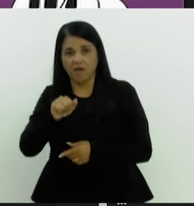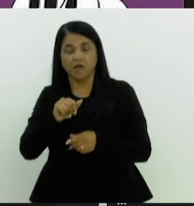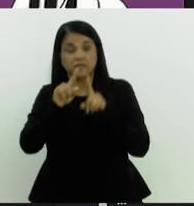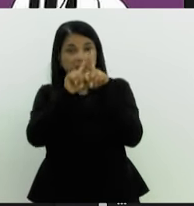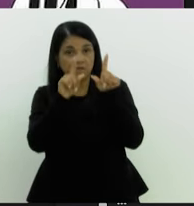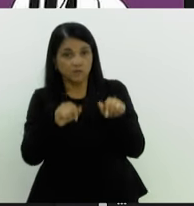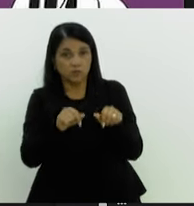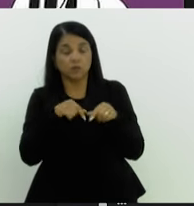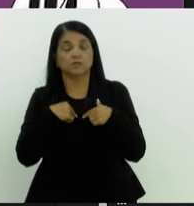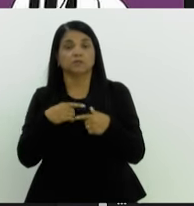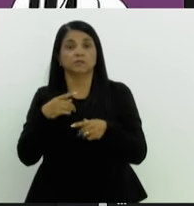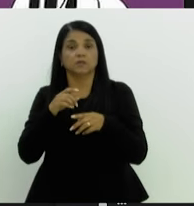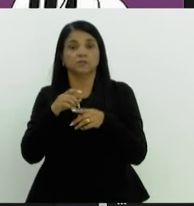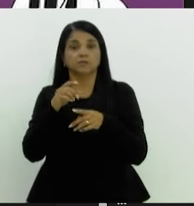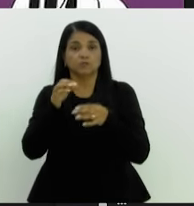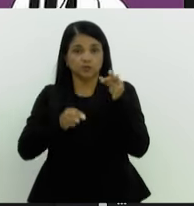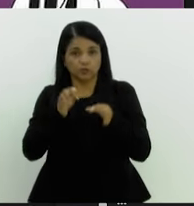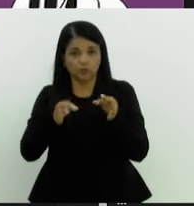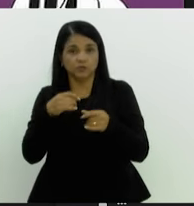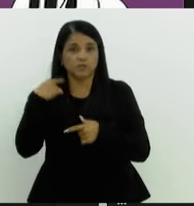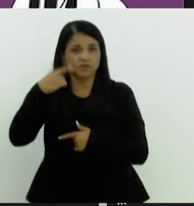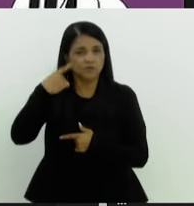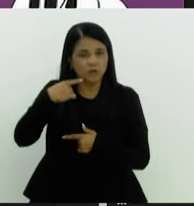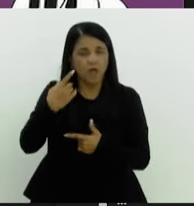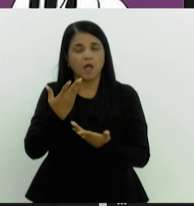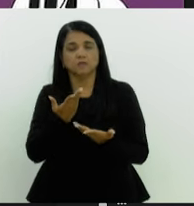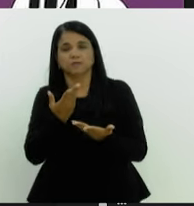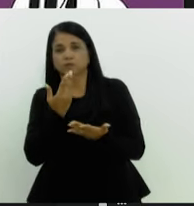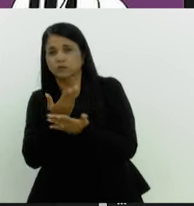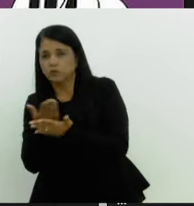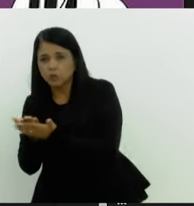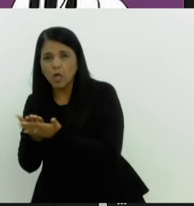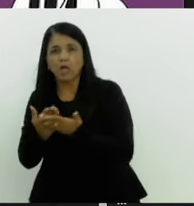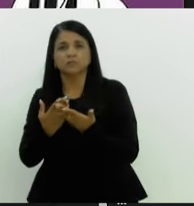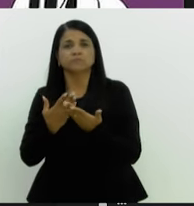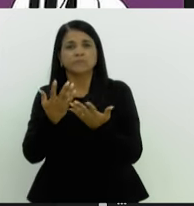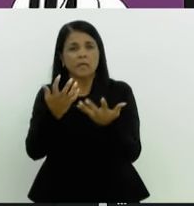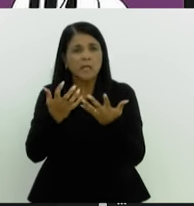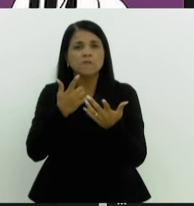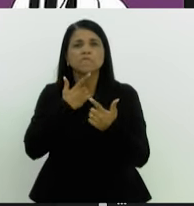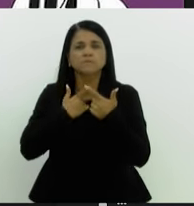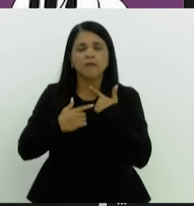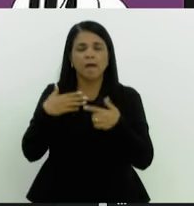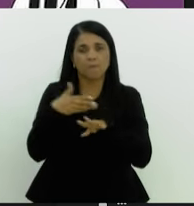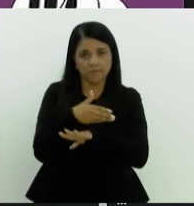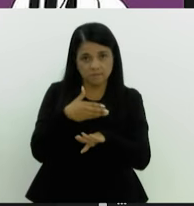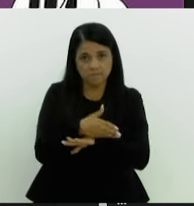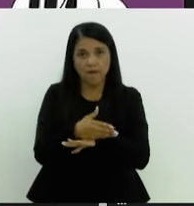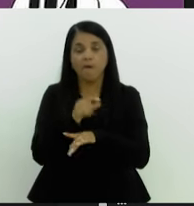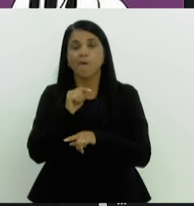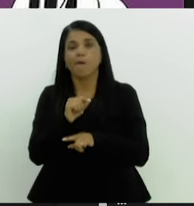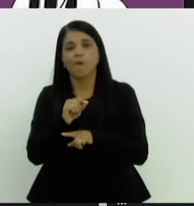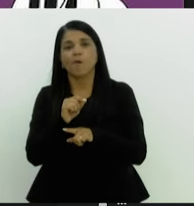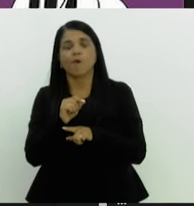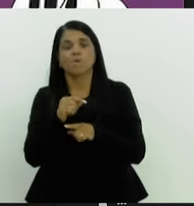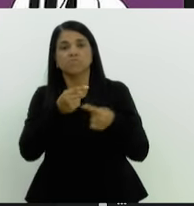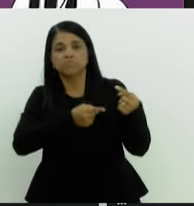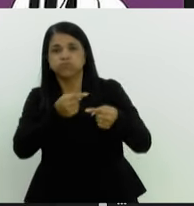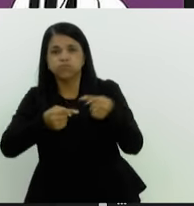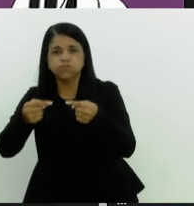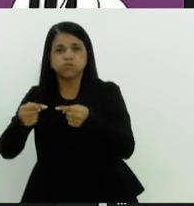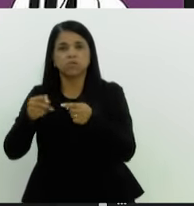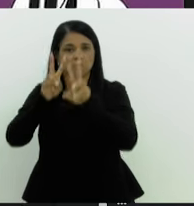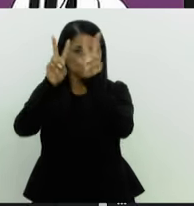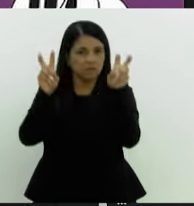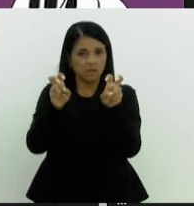justiça e advocacia e estudantes e quem quis participar que foi justamente é tratado nessa temática